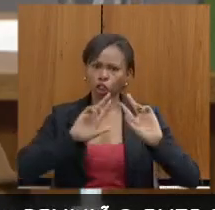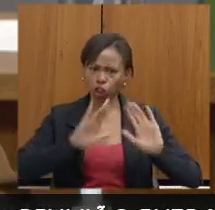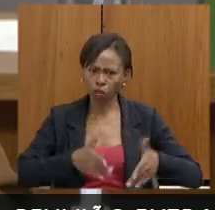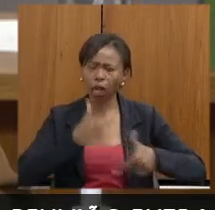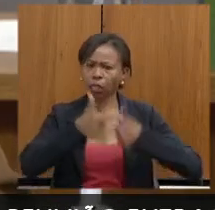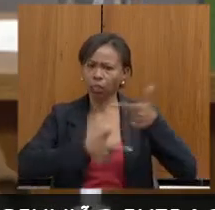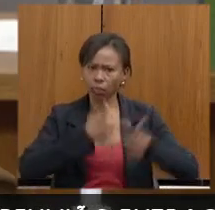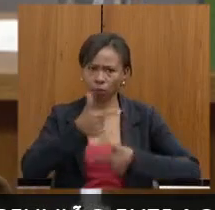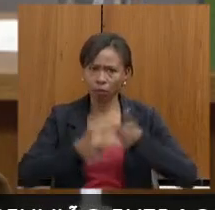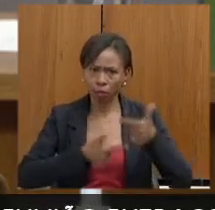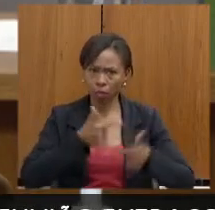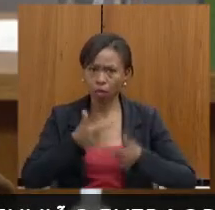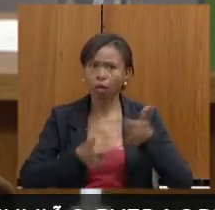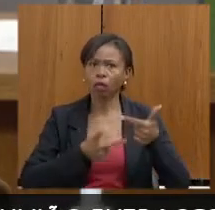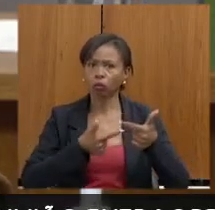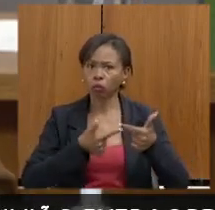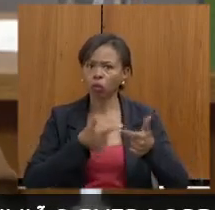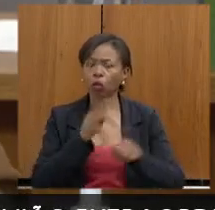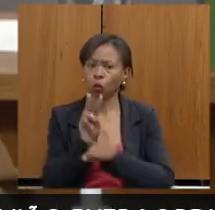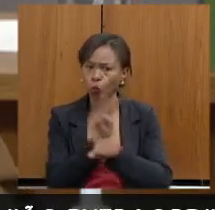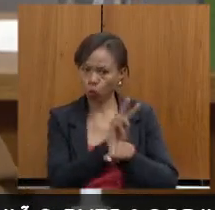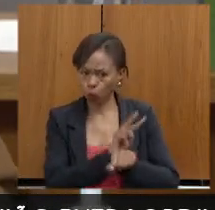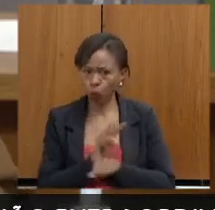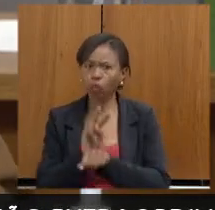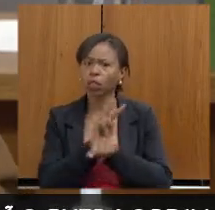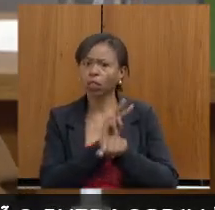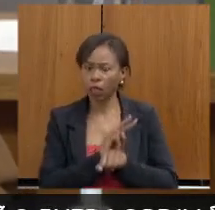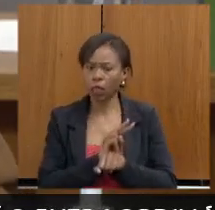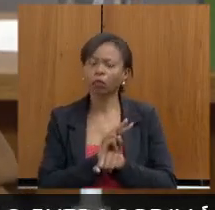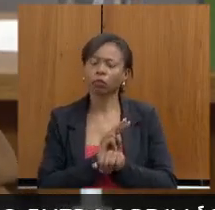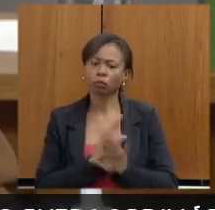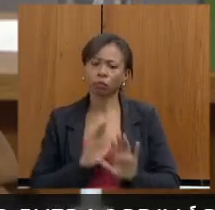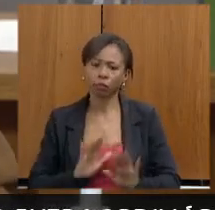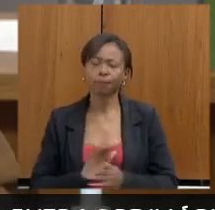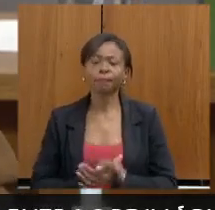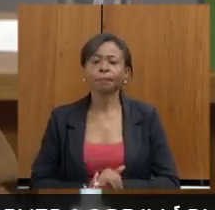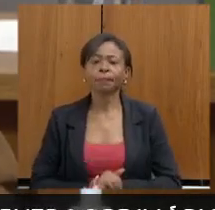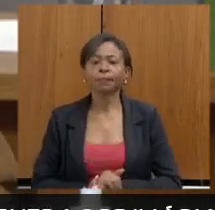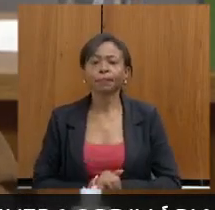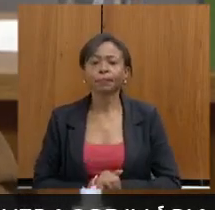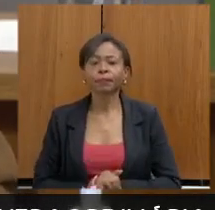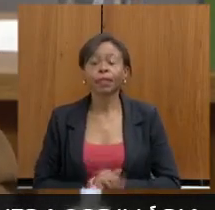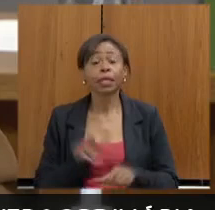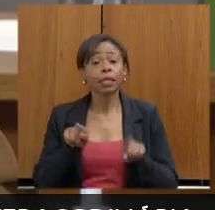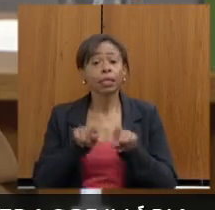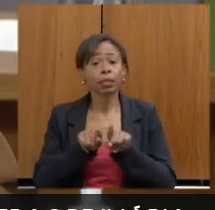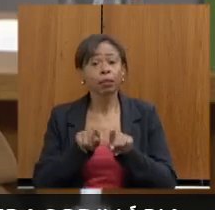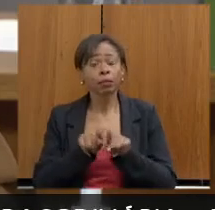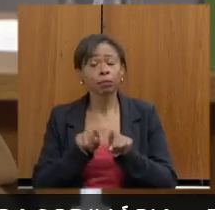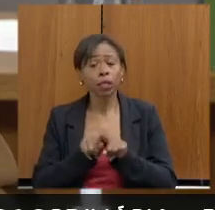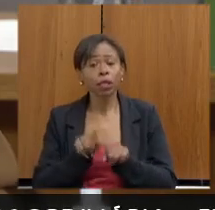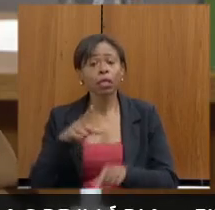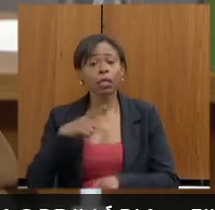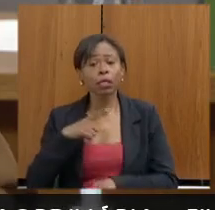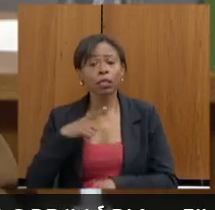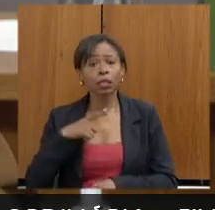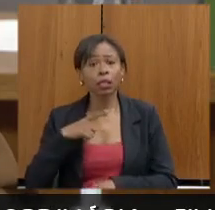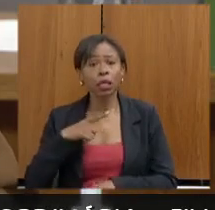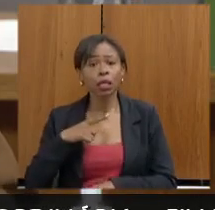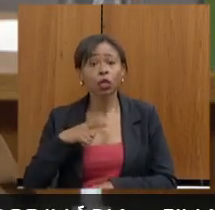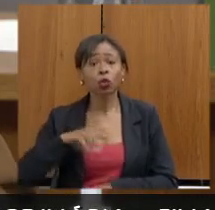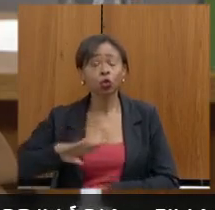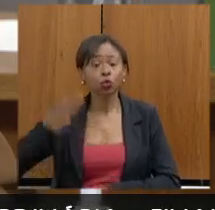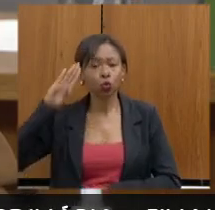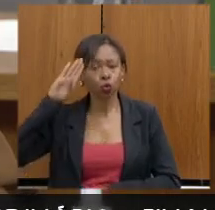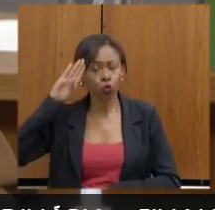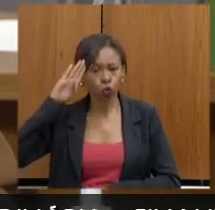e ele cuidando da família militar né no status como todo é e também os nossos os nossos